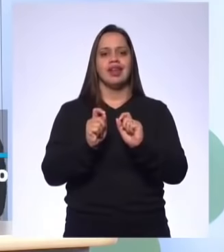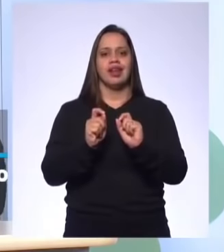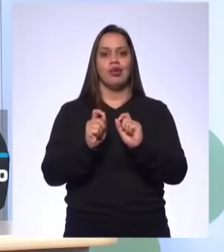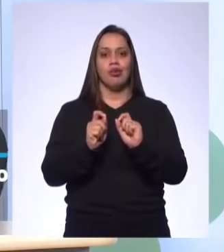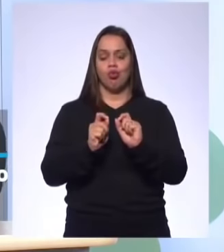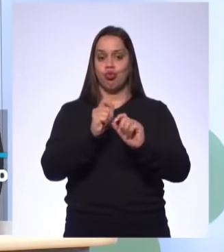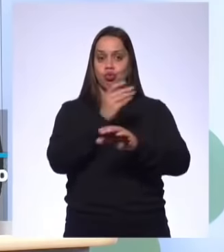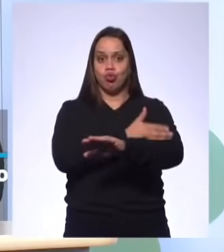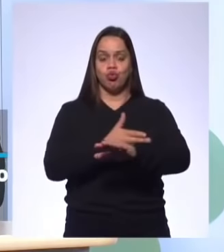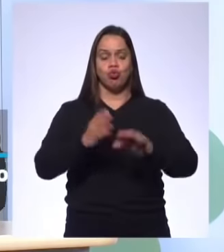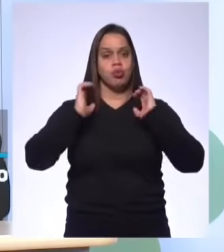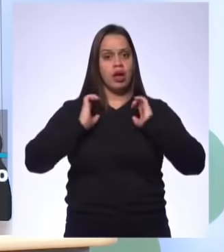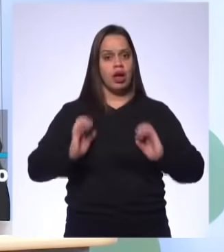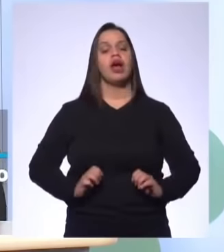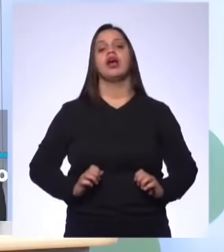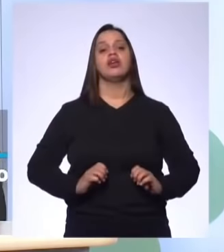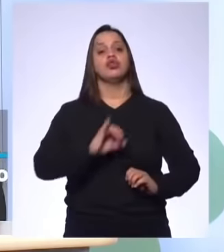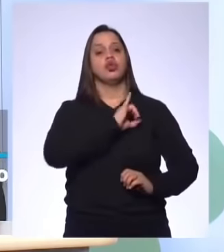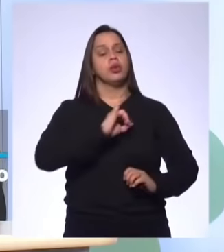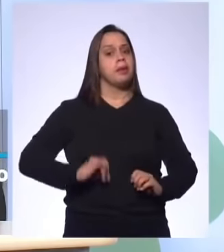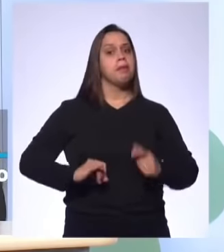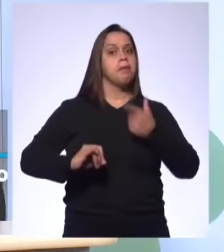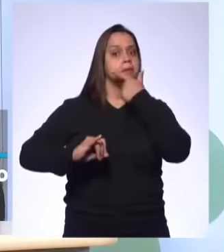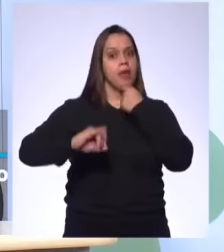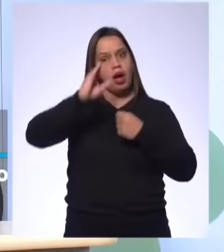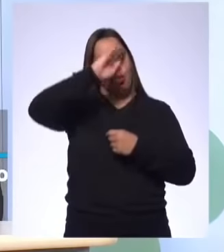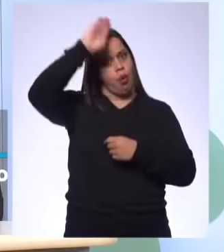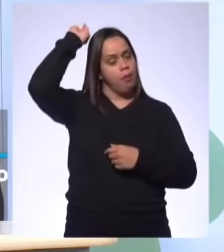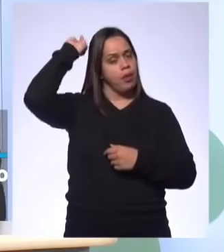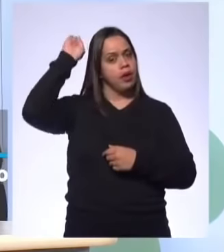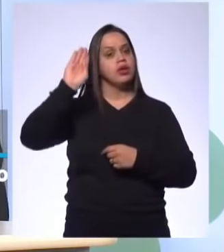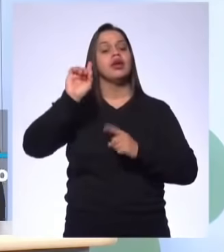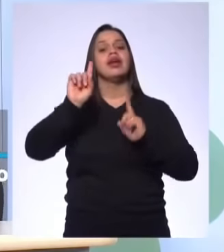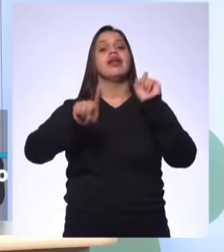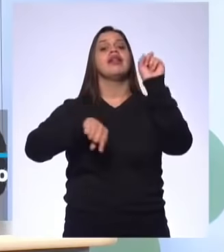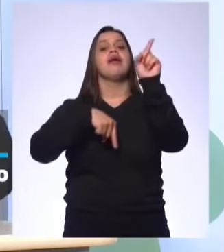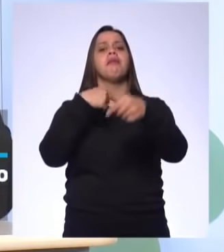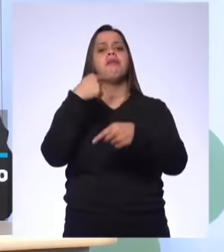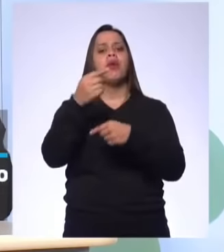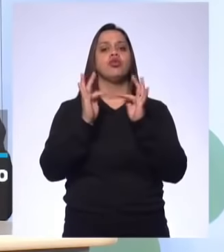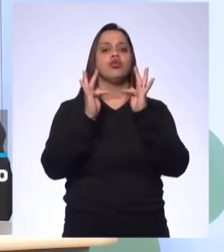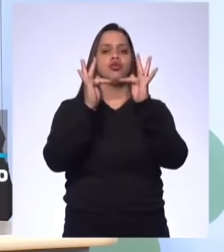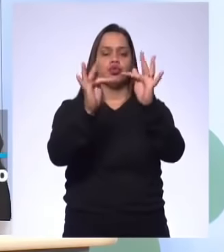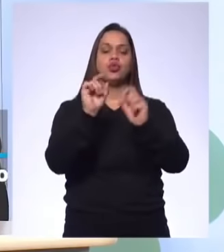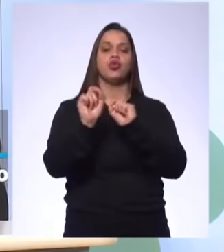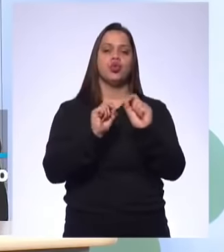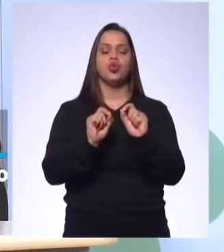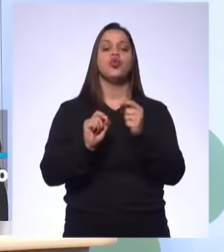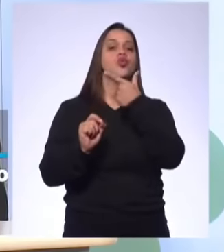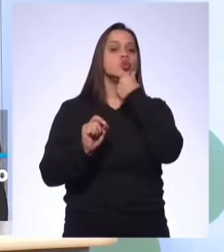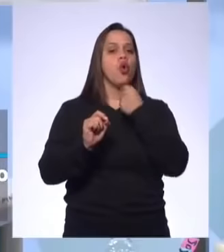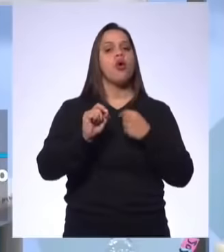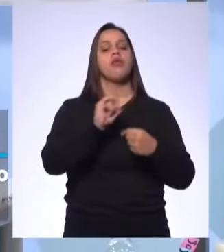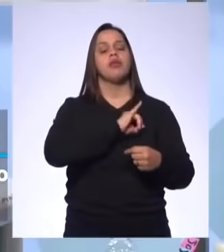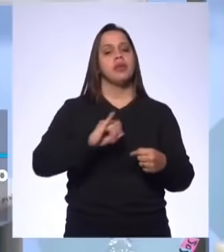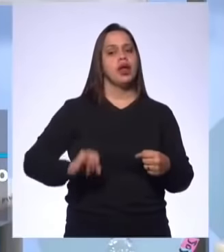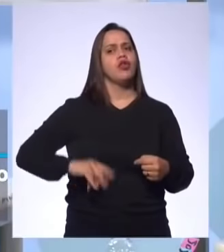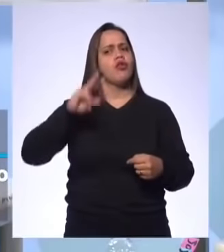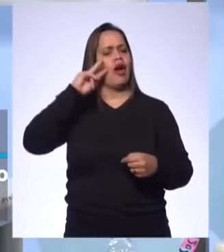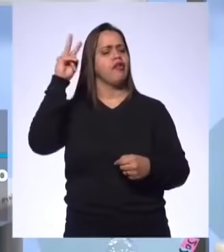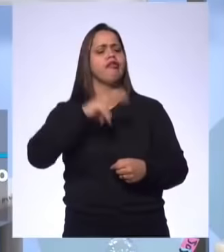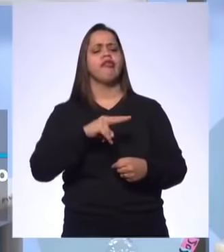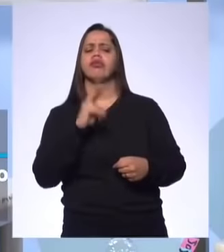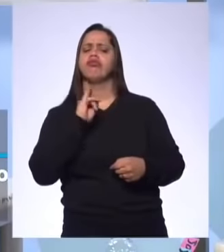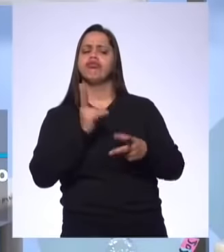E, claro, um imperador lá na frente vai olhar isso de maneira diferente e vai mudar a situação. Exatamente.